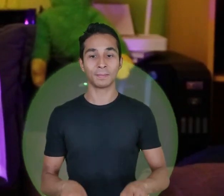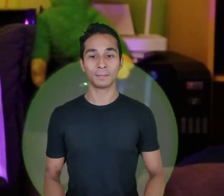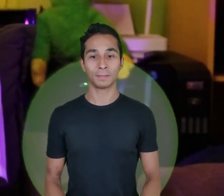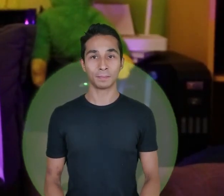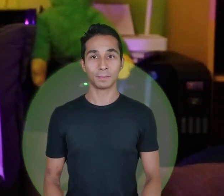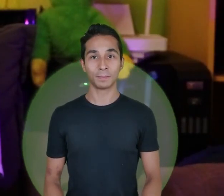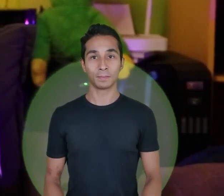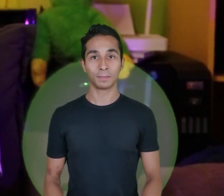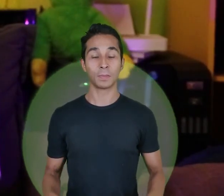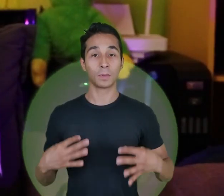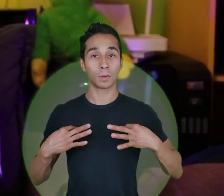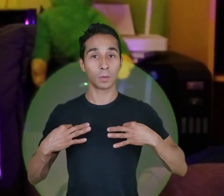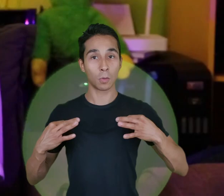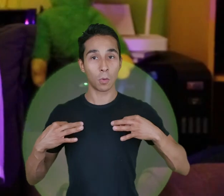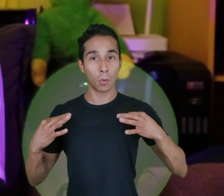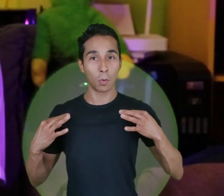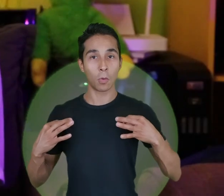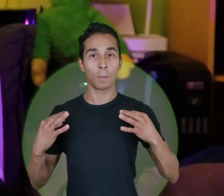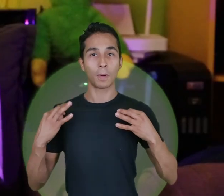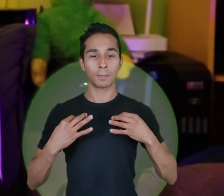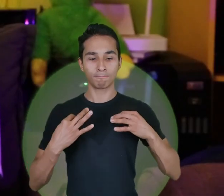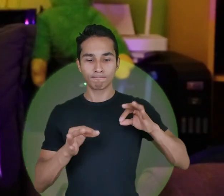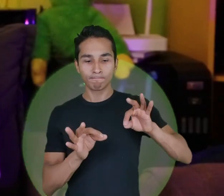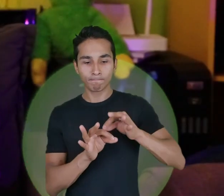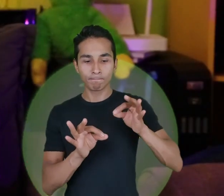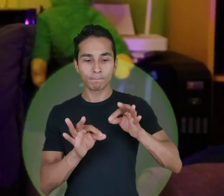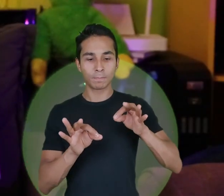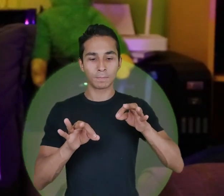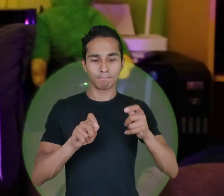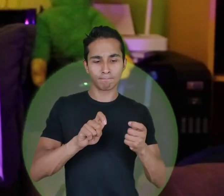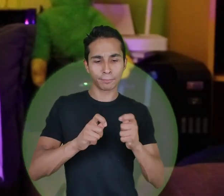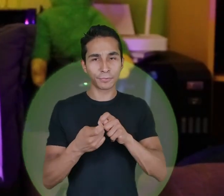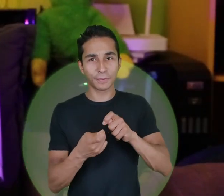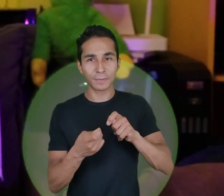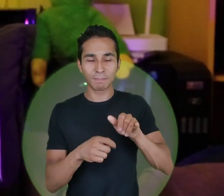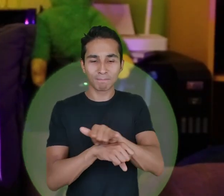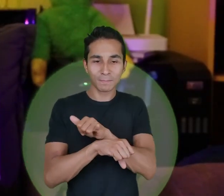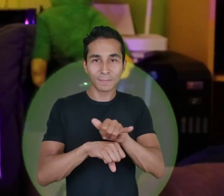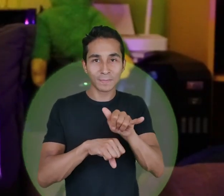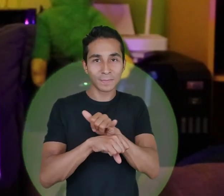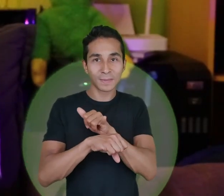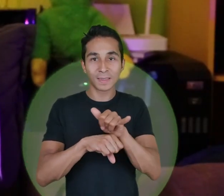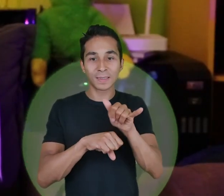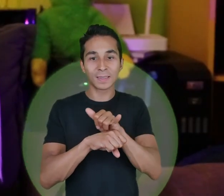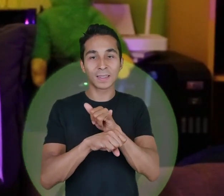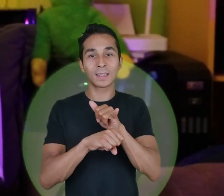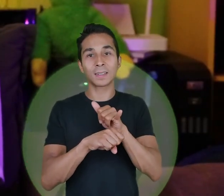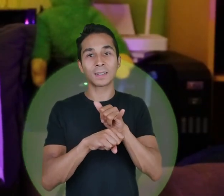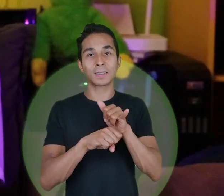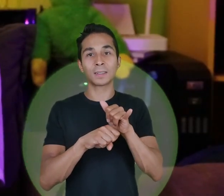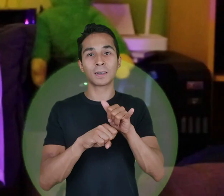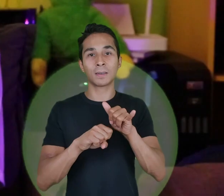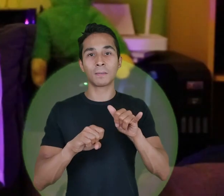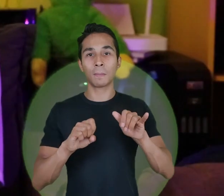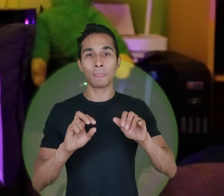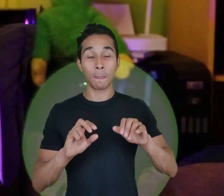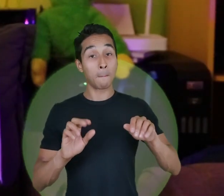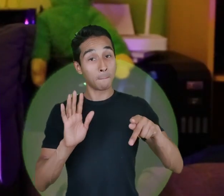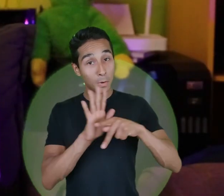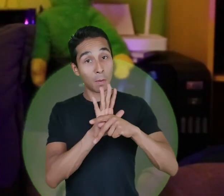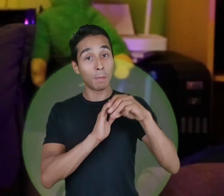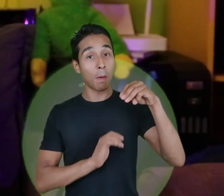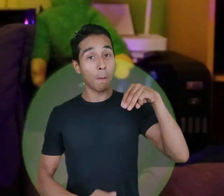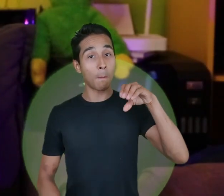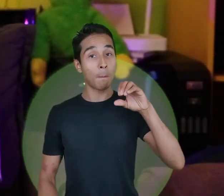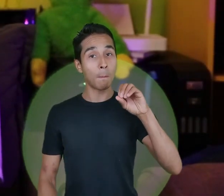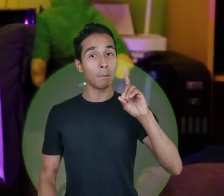E aí elas faziam customizações de roupas, né, esses upcyclings também aí de roupas e